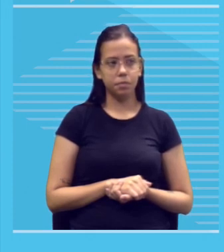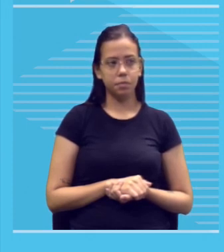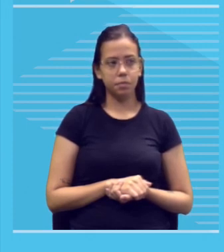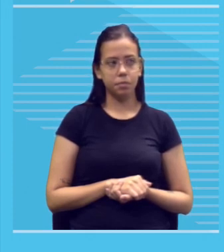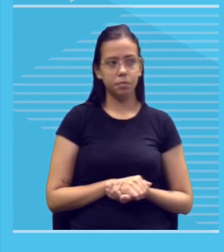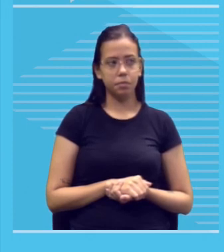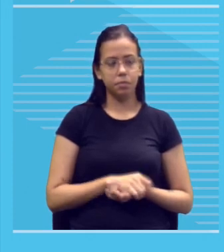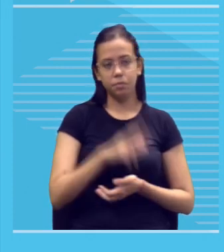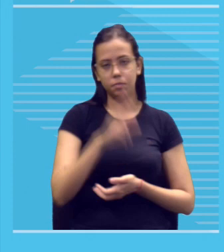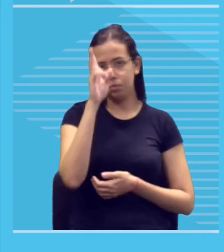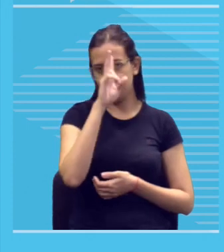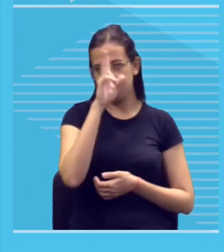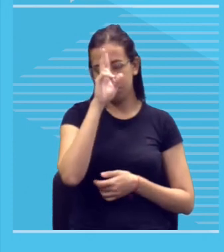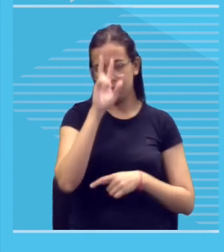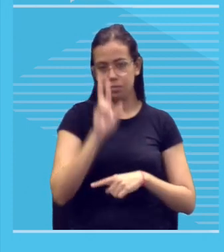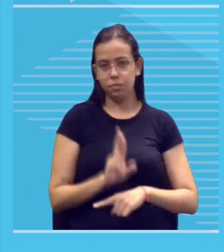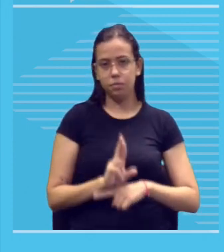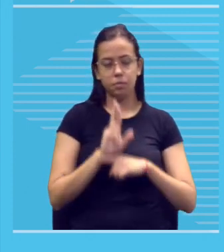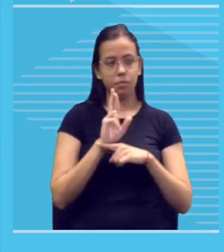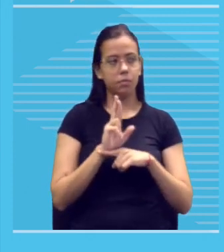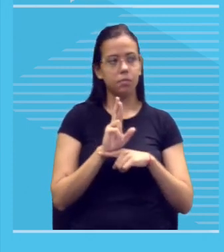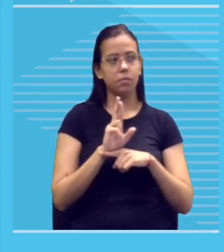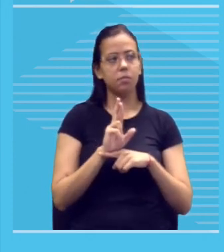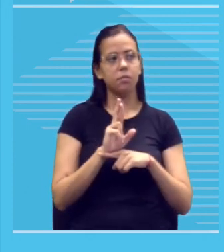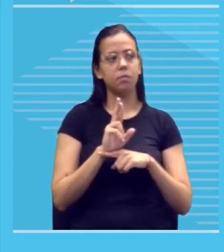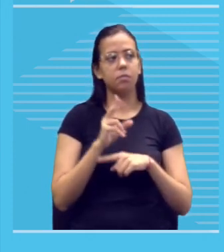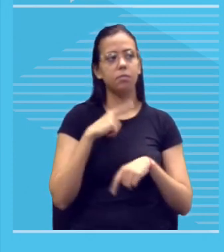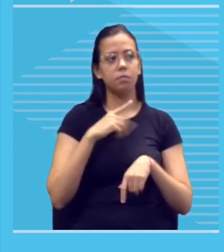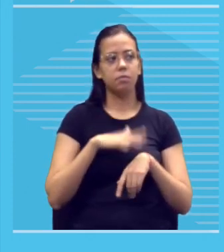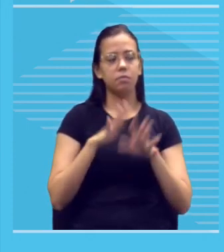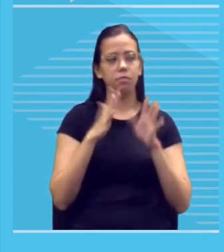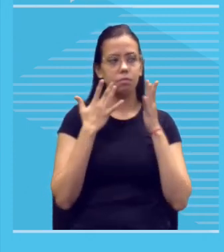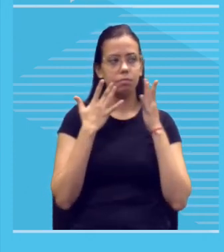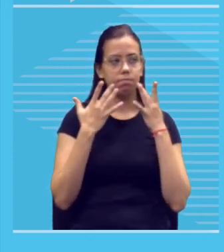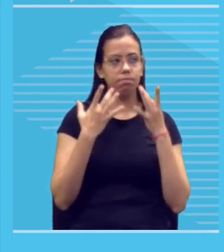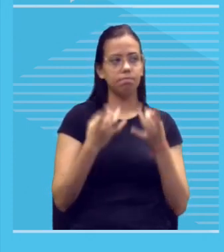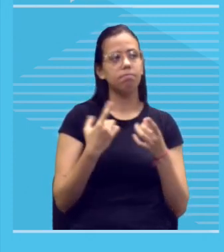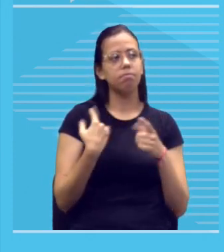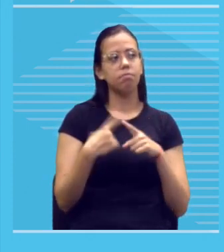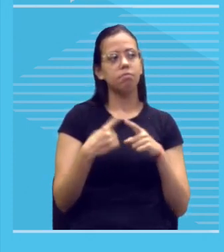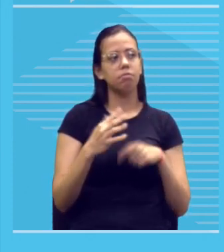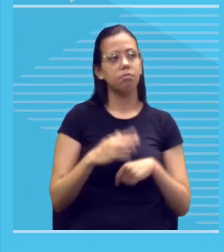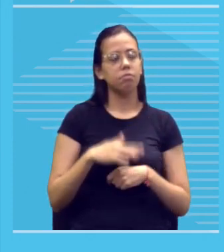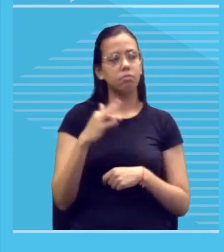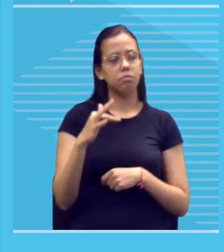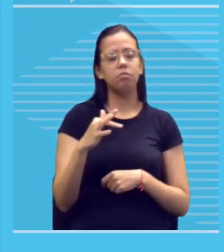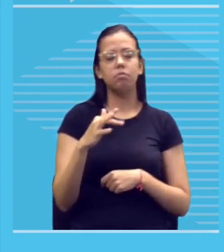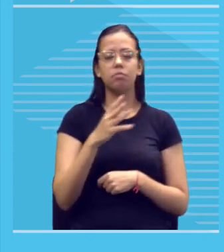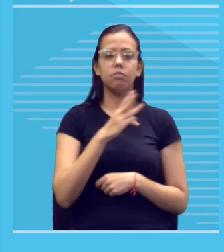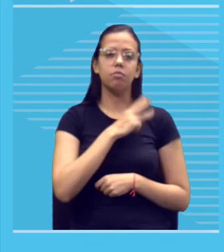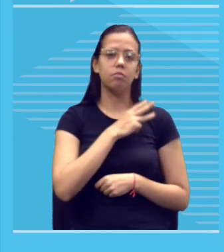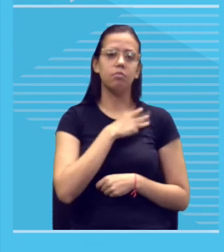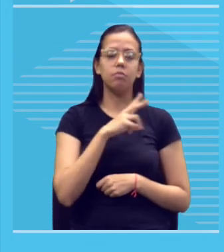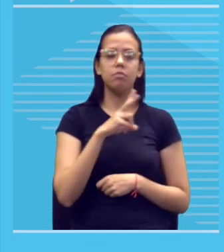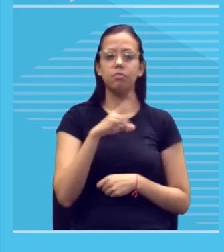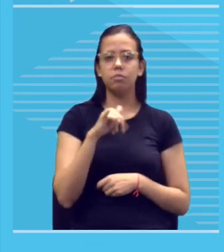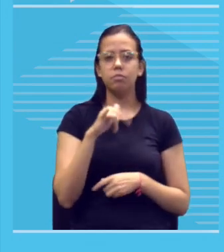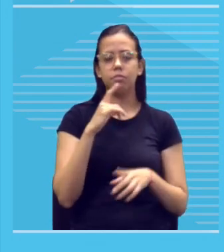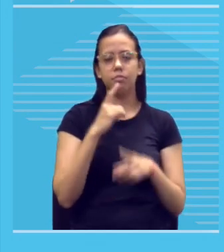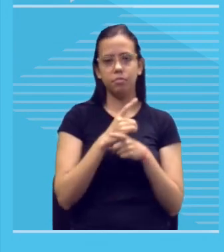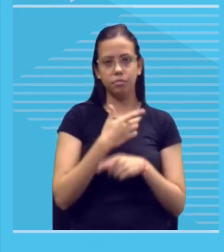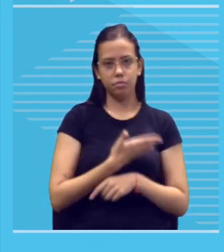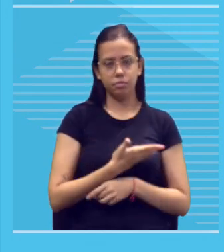tá deixa lá mais uma observaçãozinha nessa representação aqui porque futuramente no ensino médio você vai se deparar com isso aqui